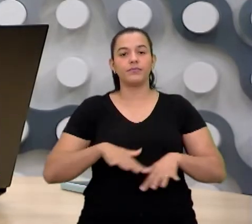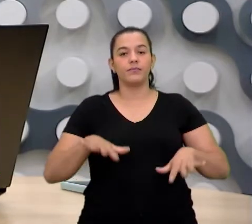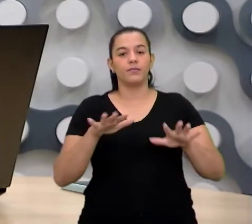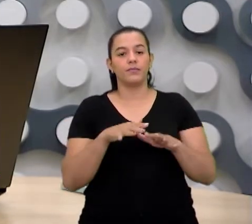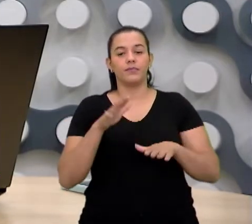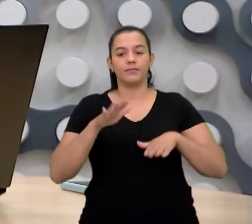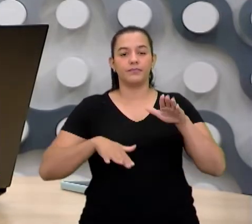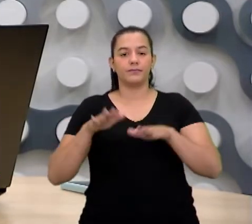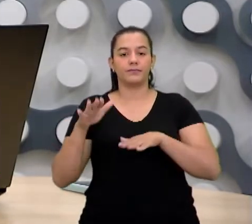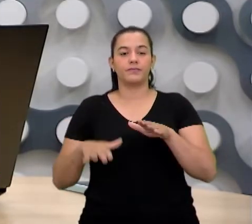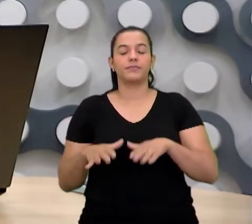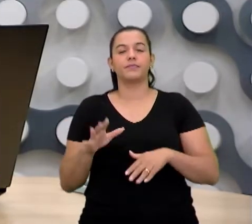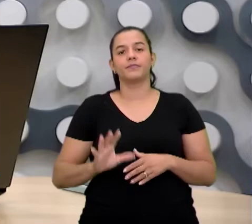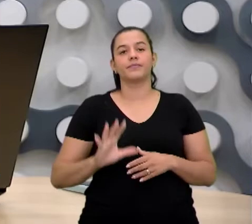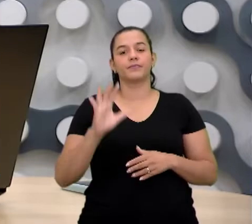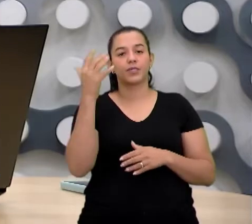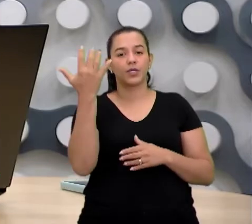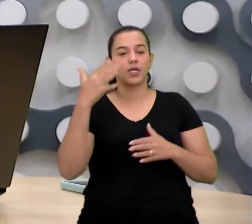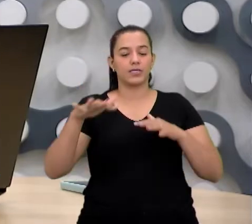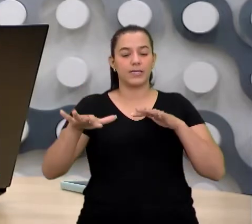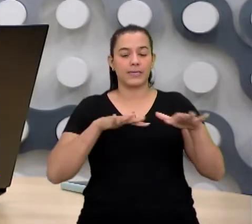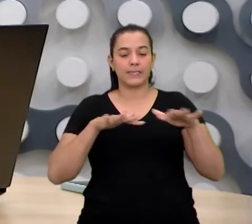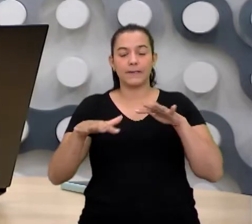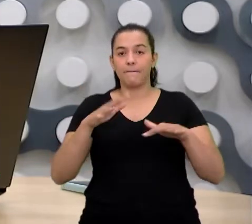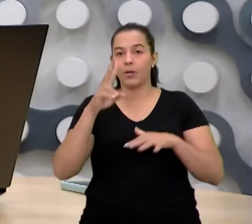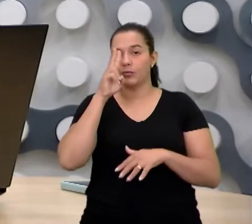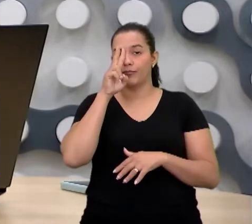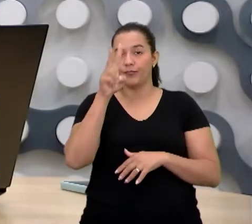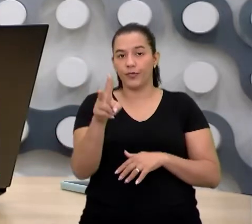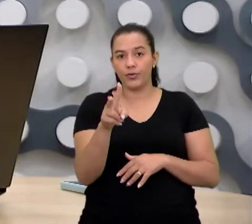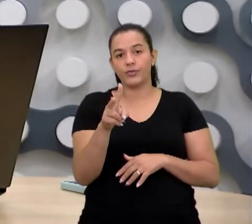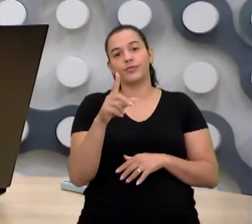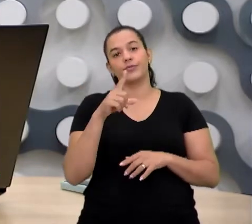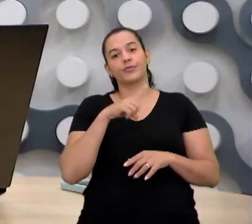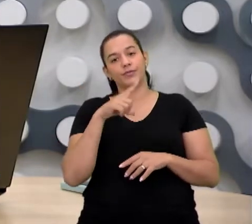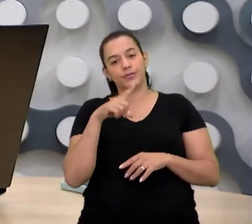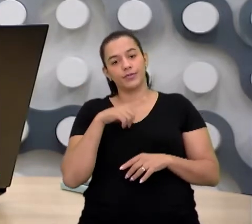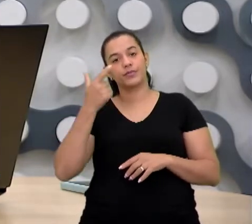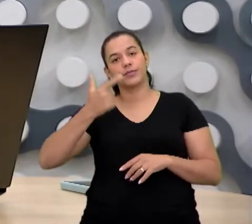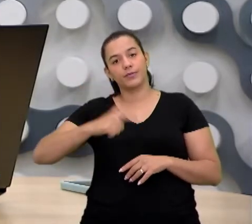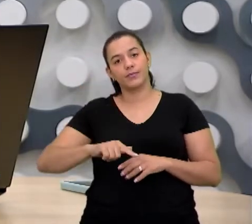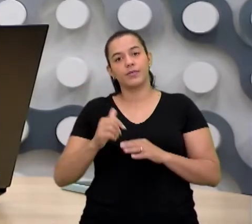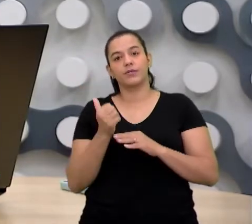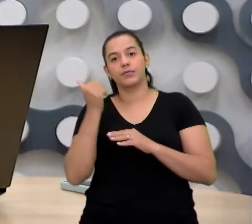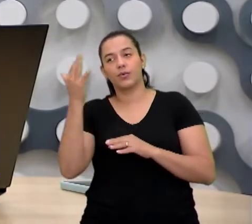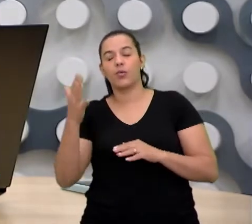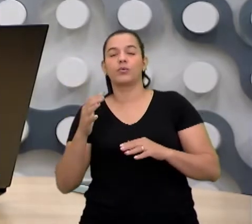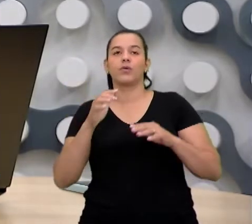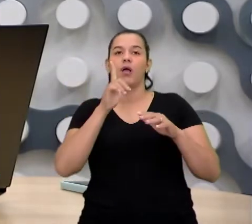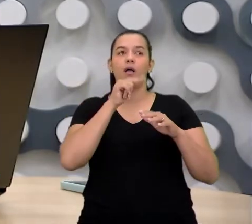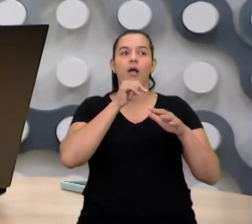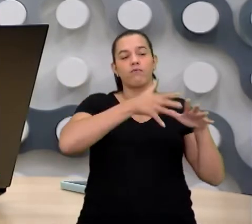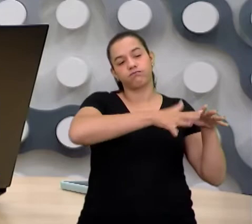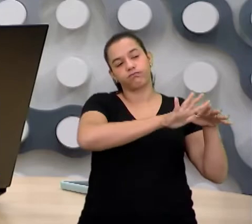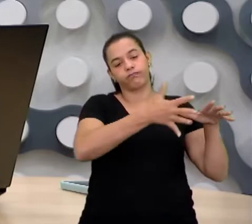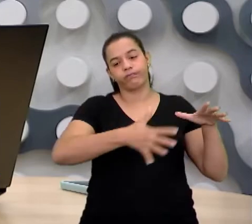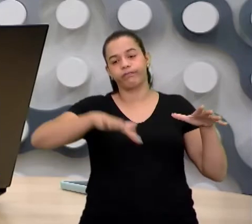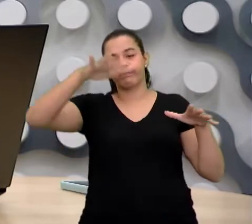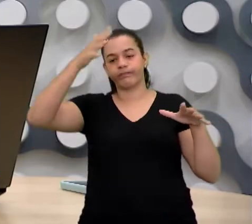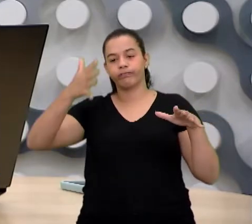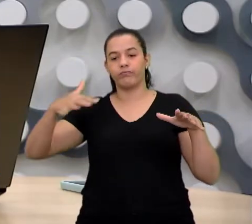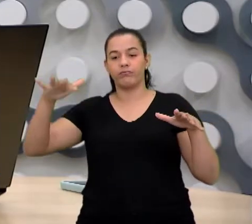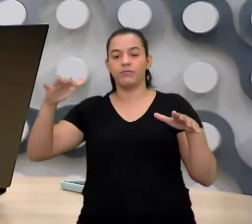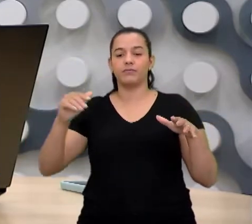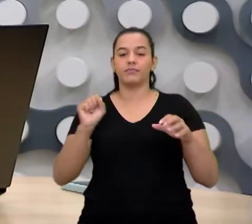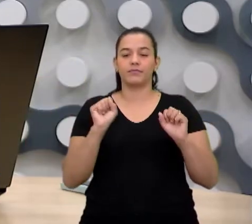acontecem tremores muito fortes, por trás disso pode também ocorrer tsunamis. A gente está observando, né? Põe na tela